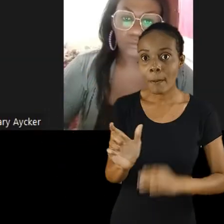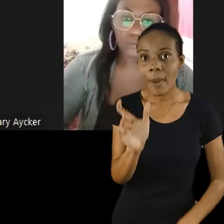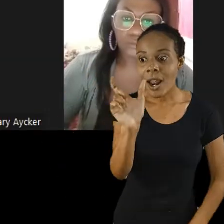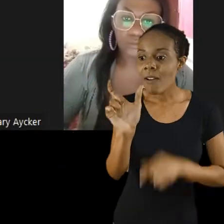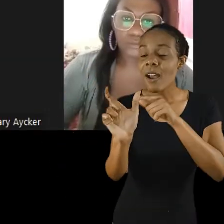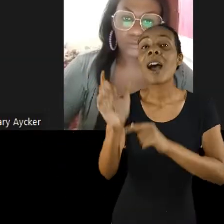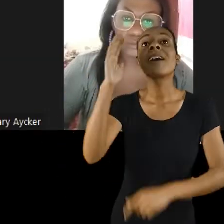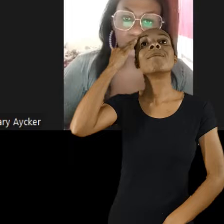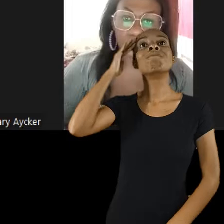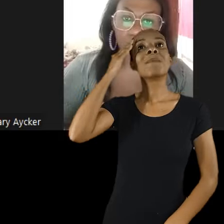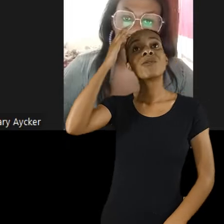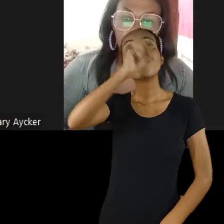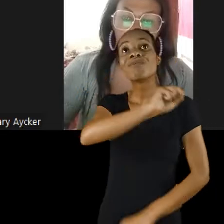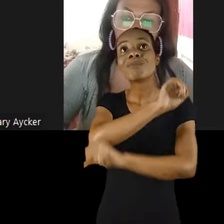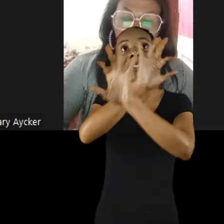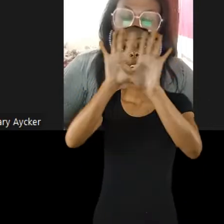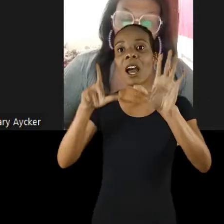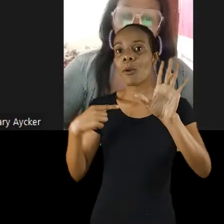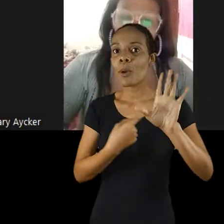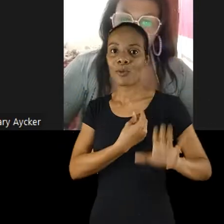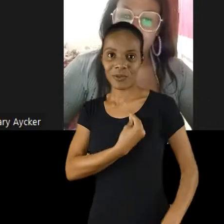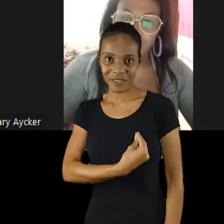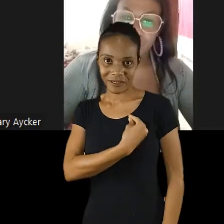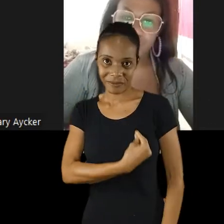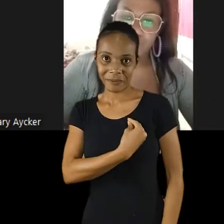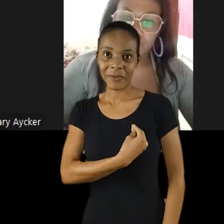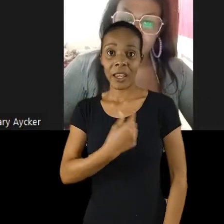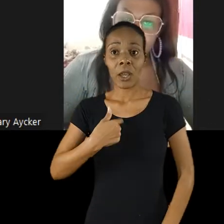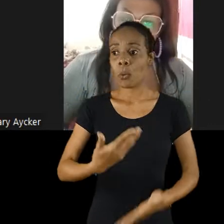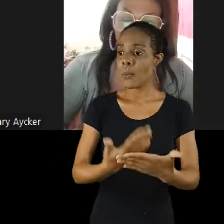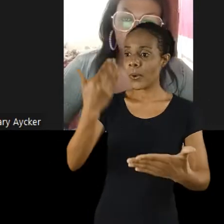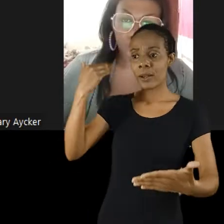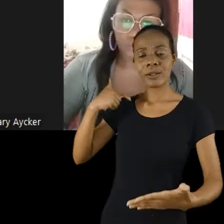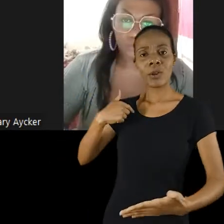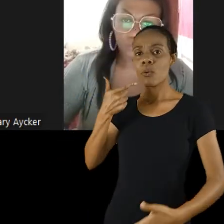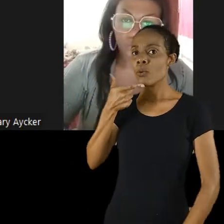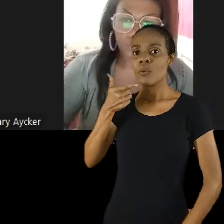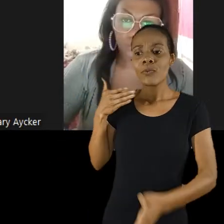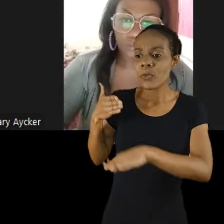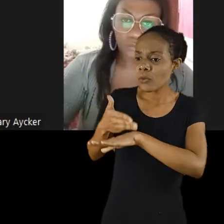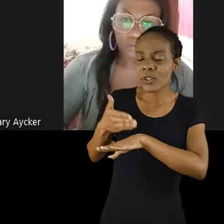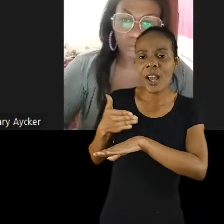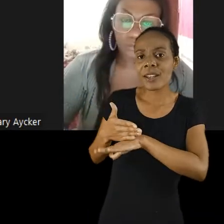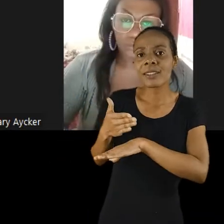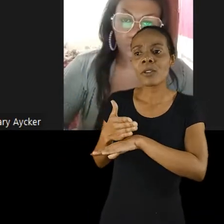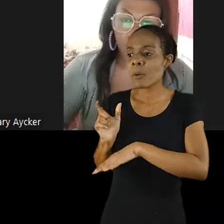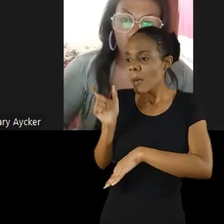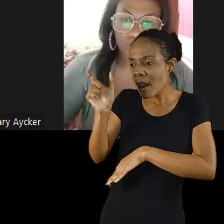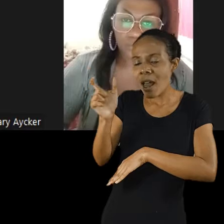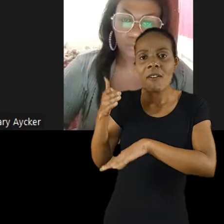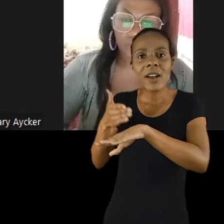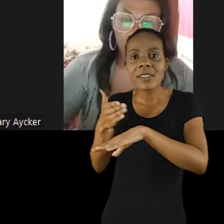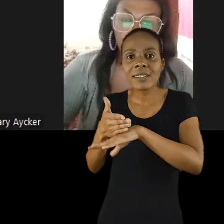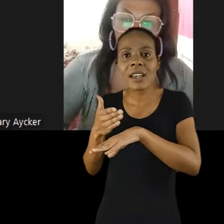criança viada, porque eu não tive acesso à palavra, eu não tive acesso à escuta, eu não tive acesso a afeto para